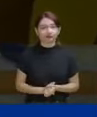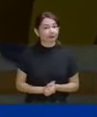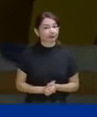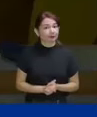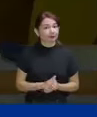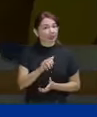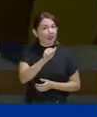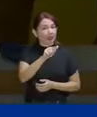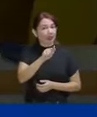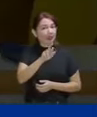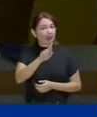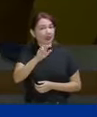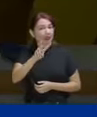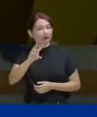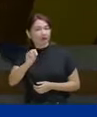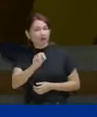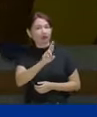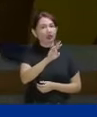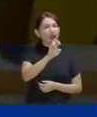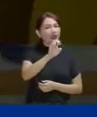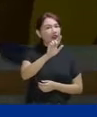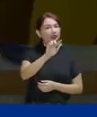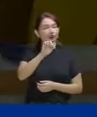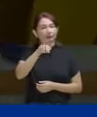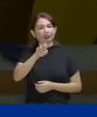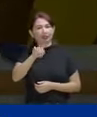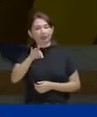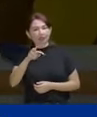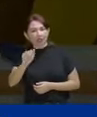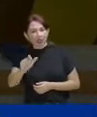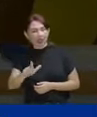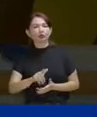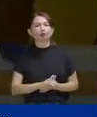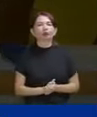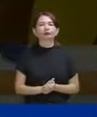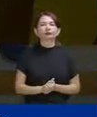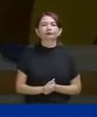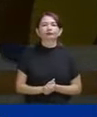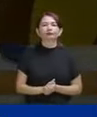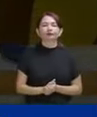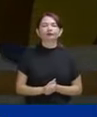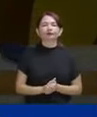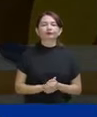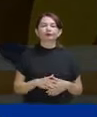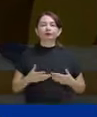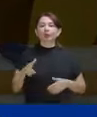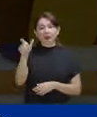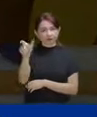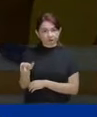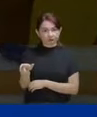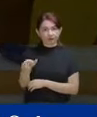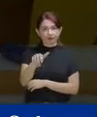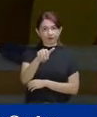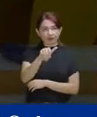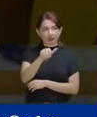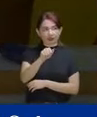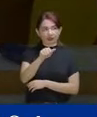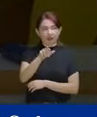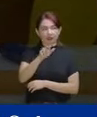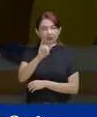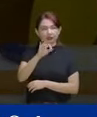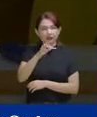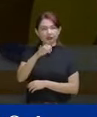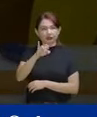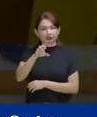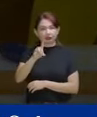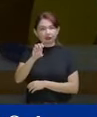no agravo regimental, na ação rescisória 600.039 de 2024, o embargante é Aristide da Silva